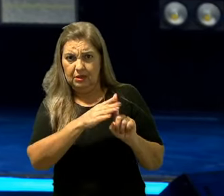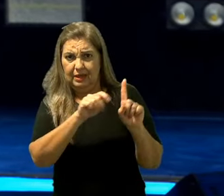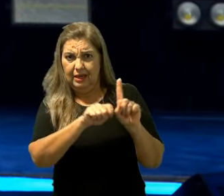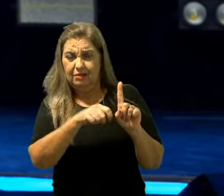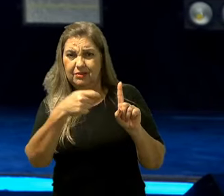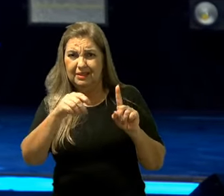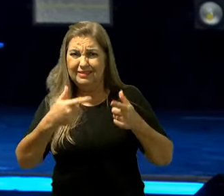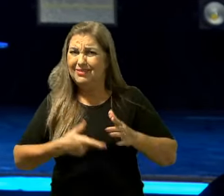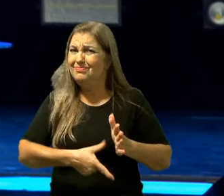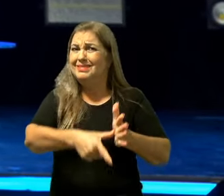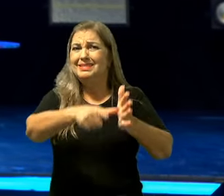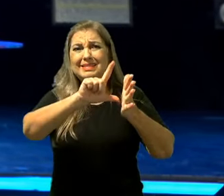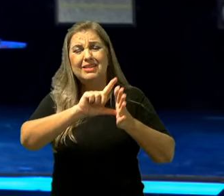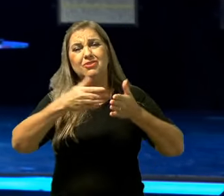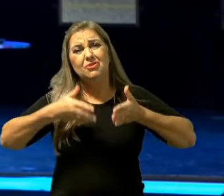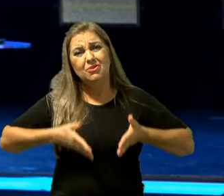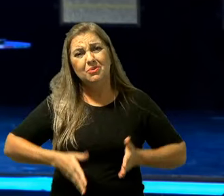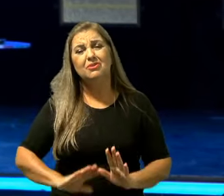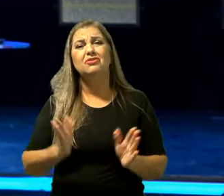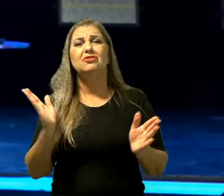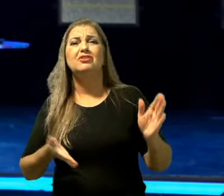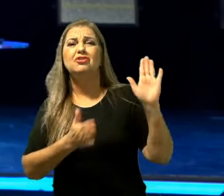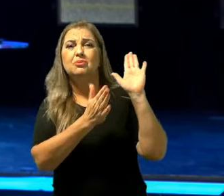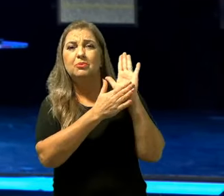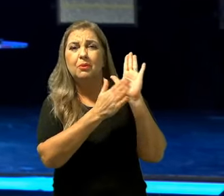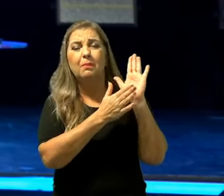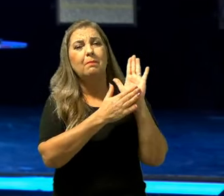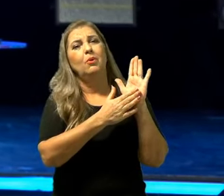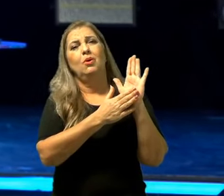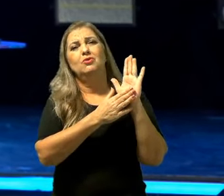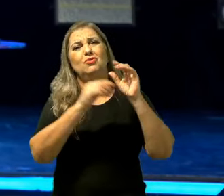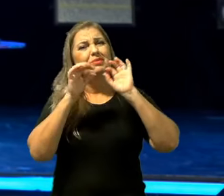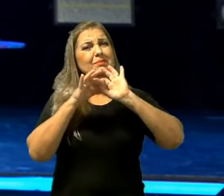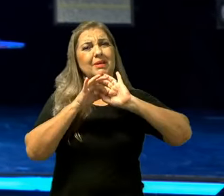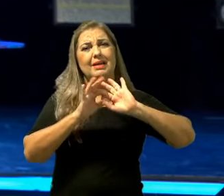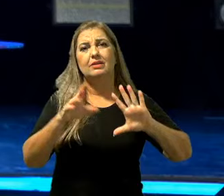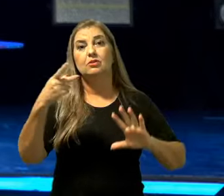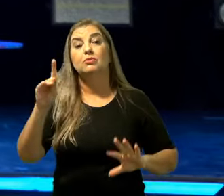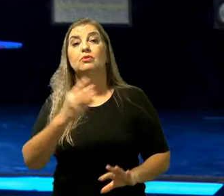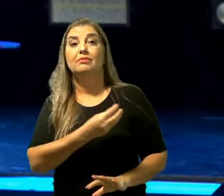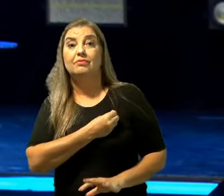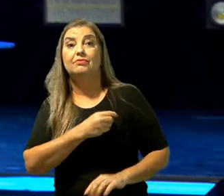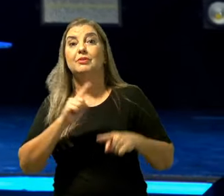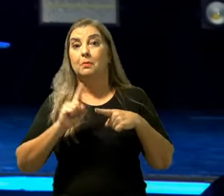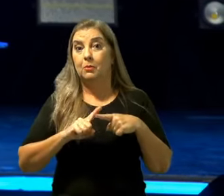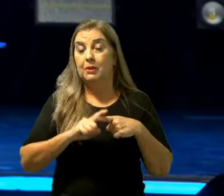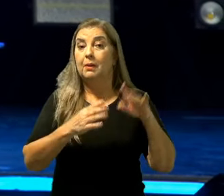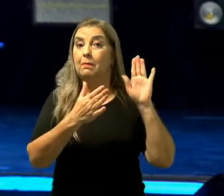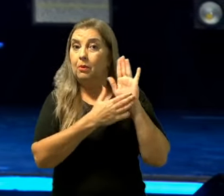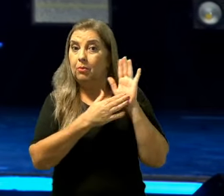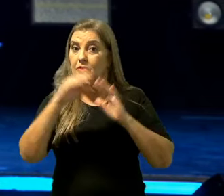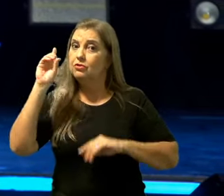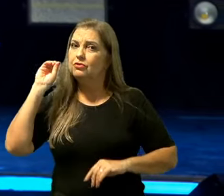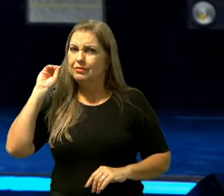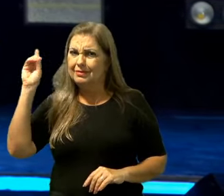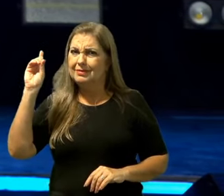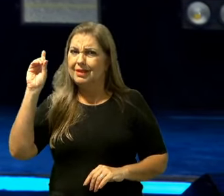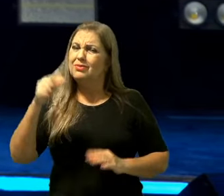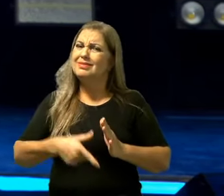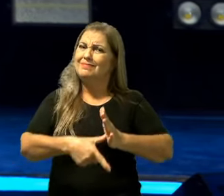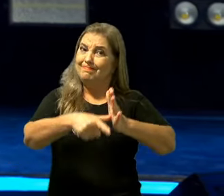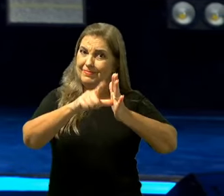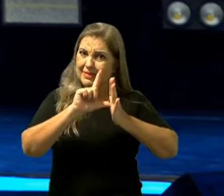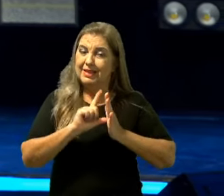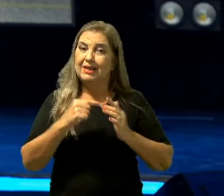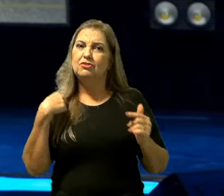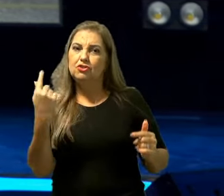existência, já havia um propósito divino liberado sobre a sua vida. Por quê? Propósito de Deus antecede